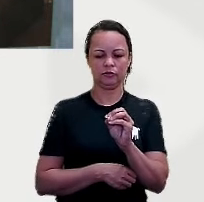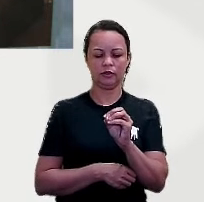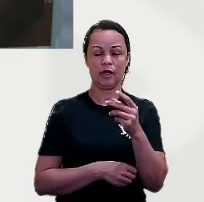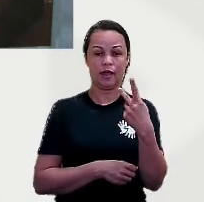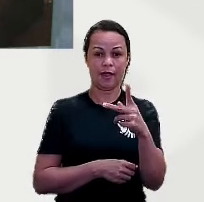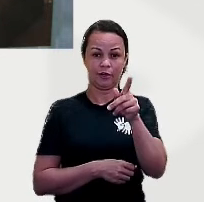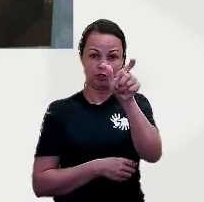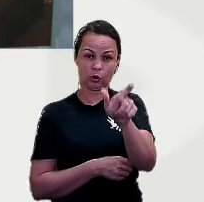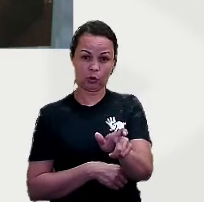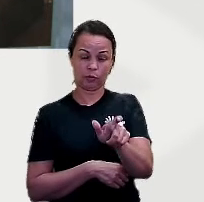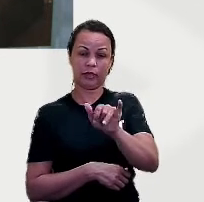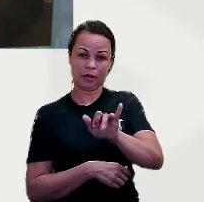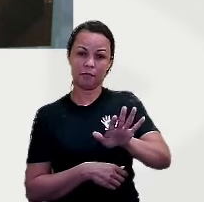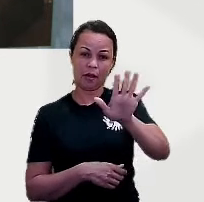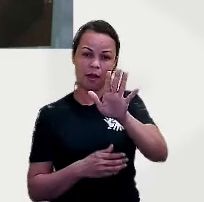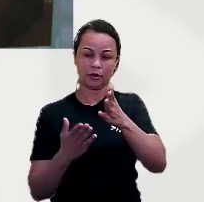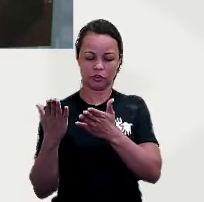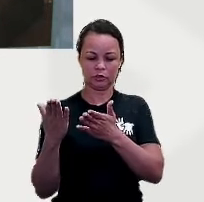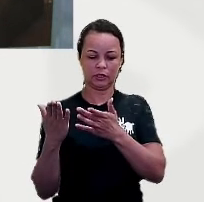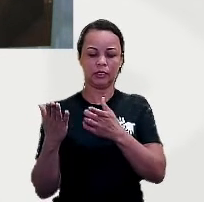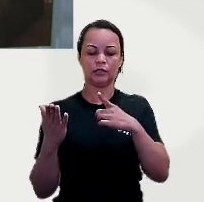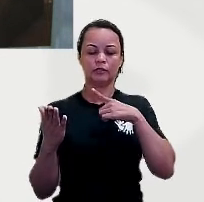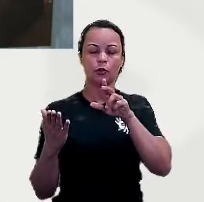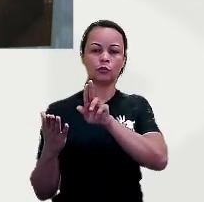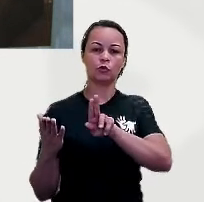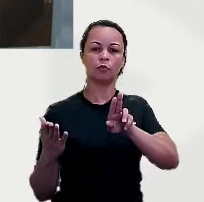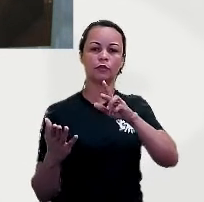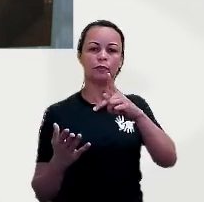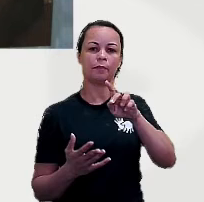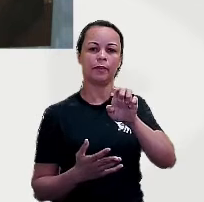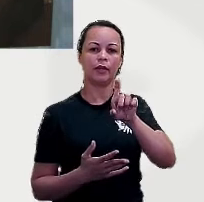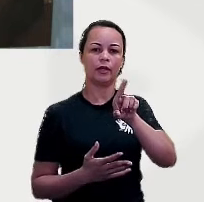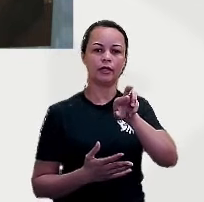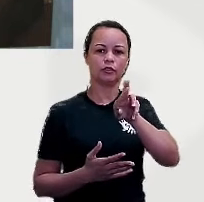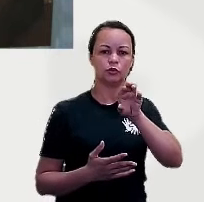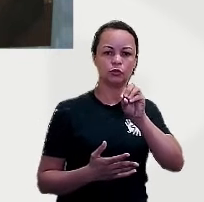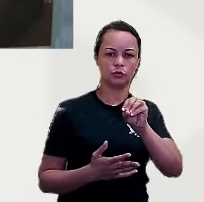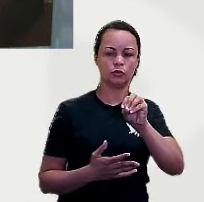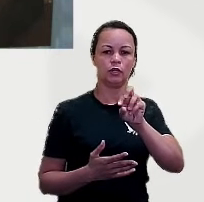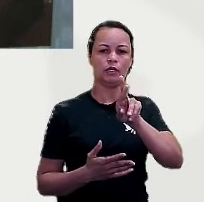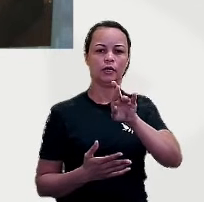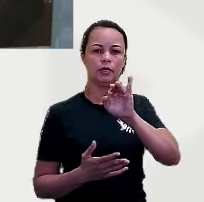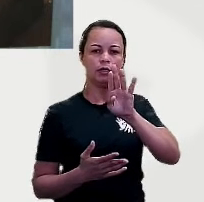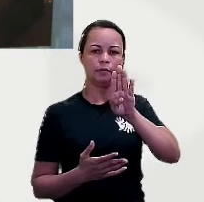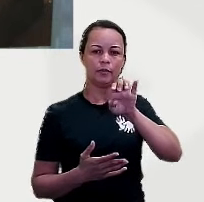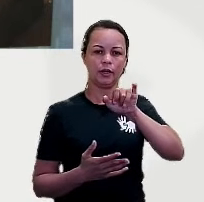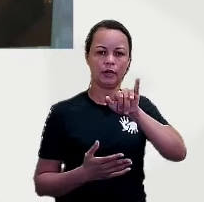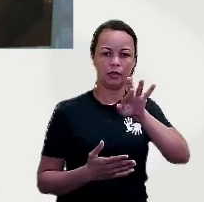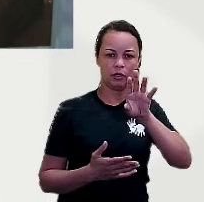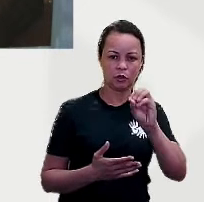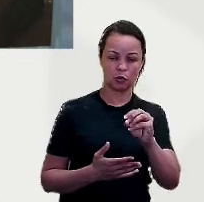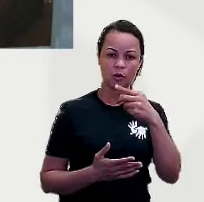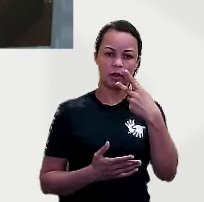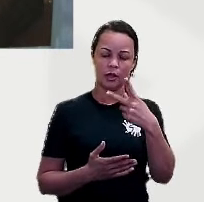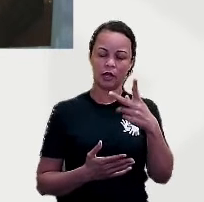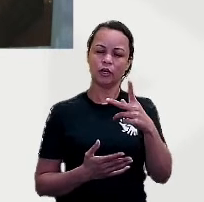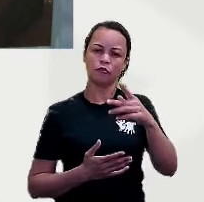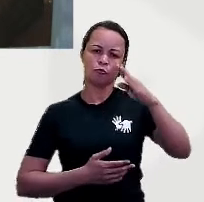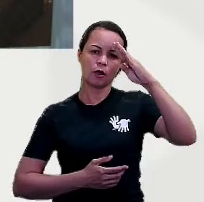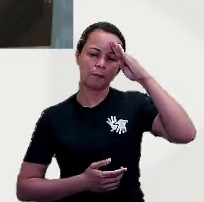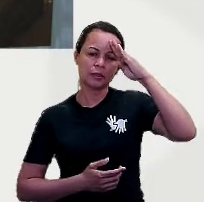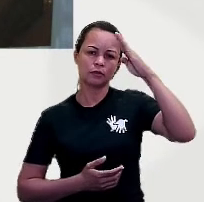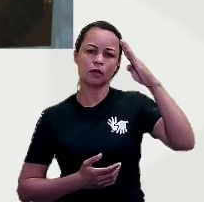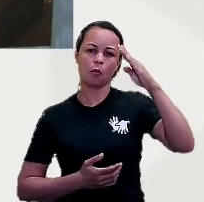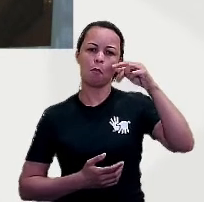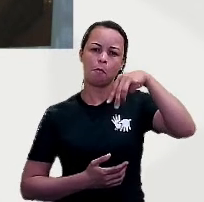imagem chama-se Pedro Ribeiro da Silva. Pedro Ribeiro da Silva, ele foi um capitão-mor que